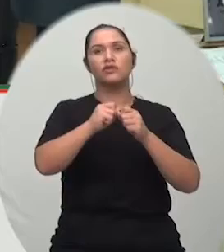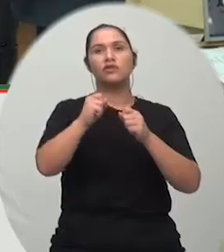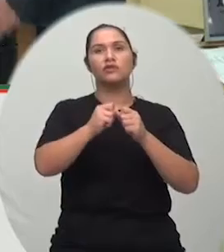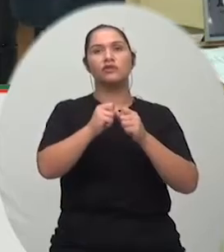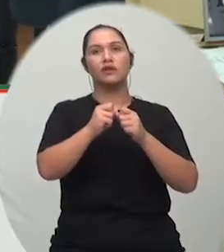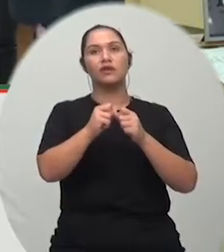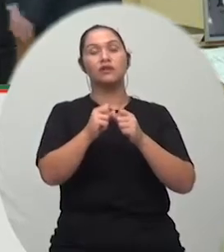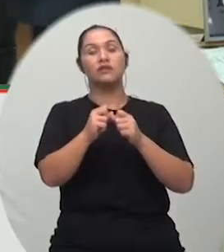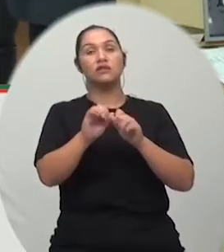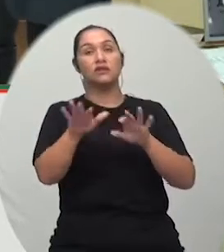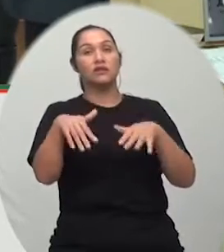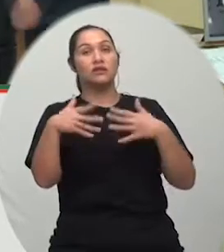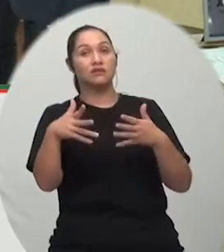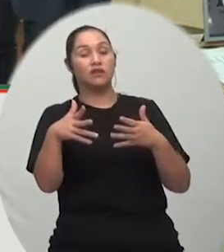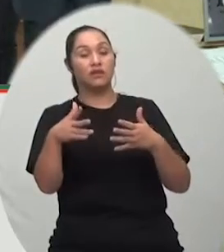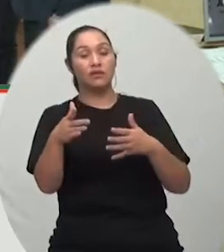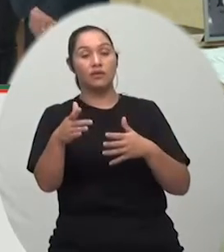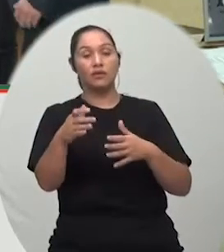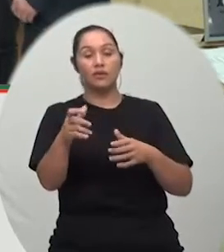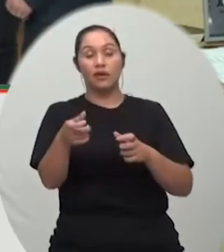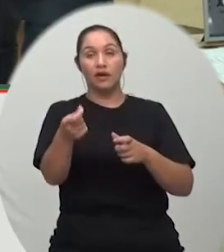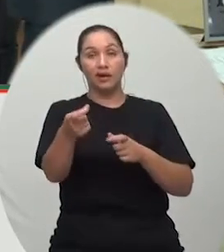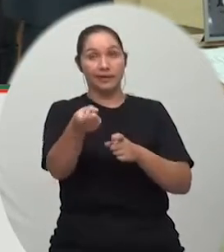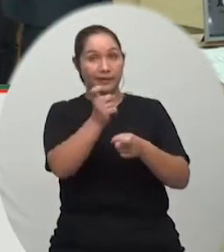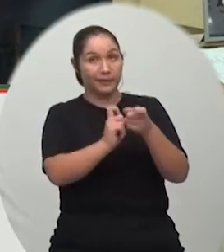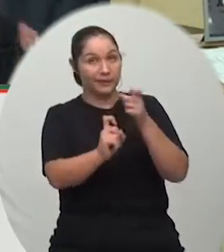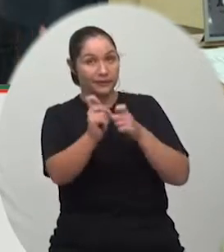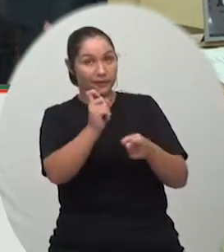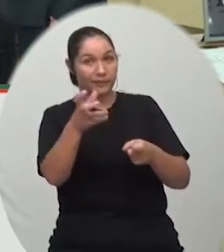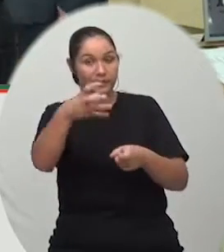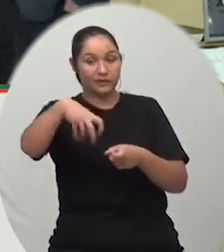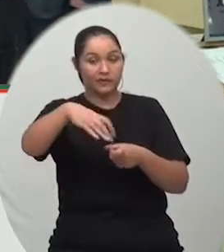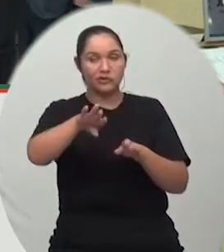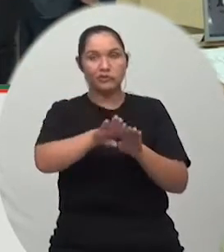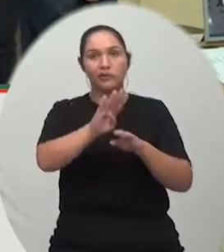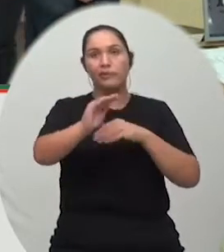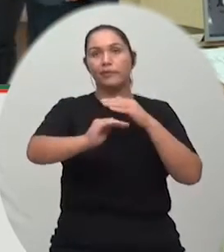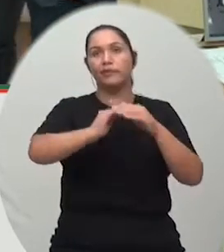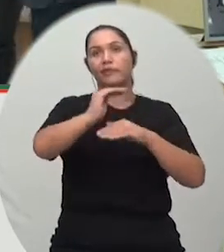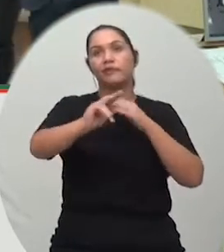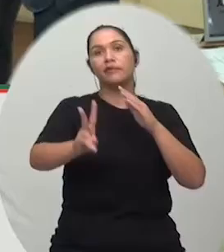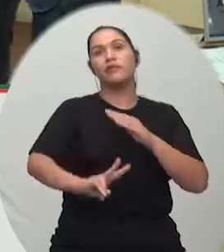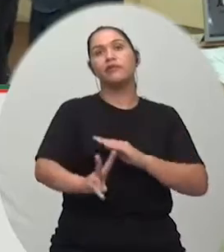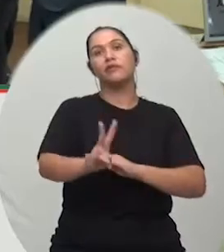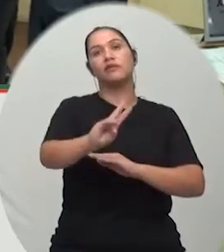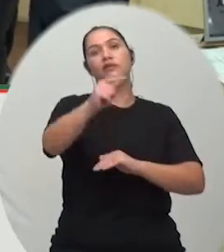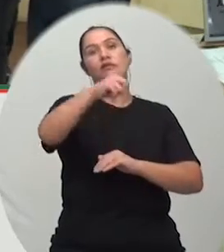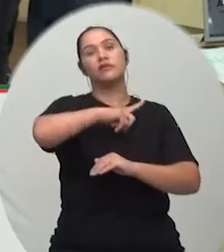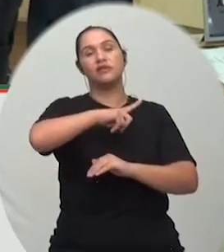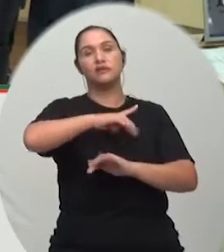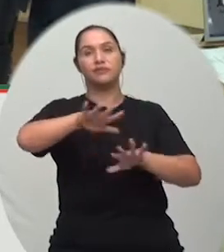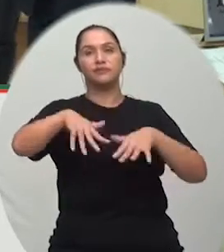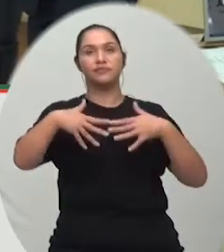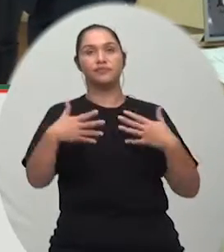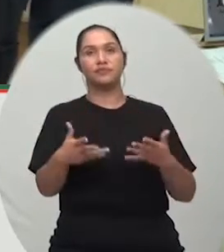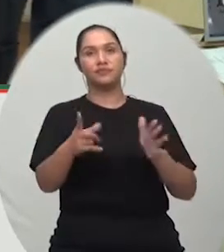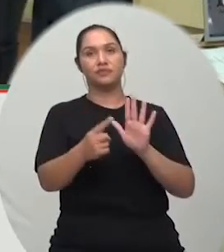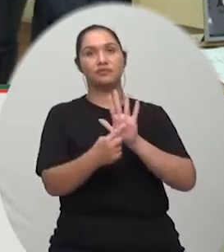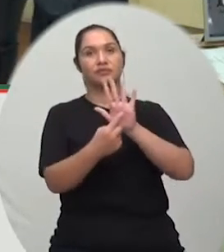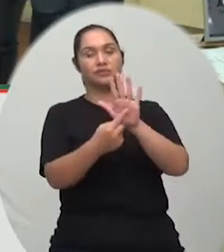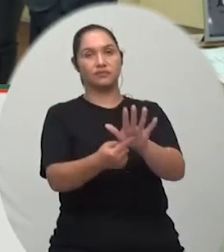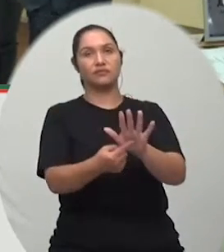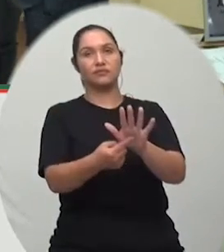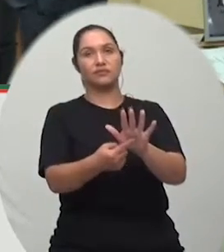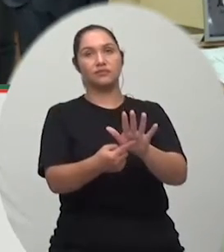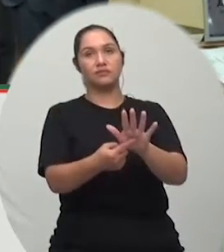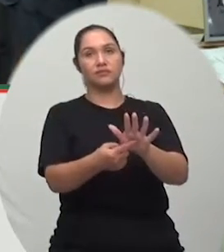grandes talentos, onde faz com que a economia da nossa região cada vez mais seja valorizada, e apresentando